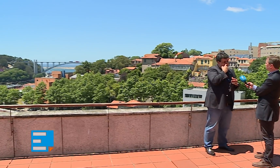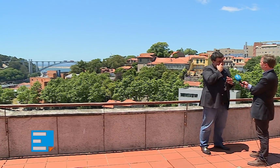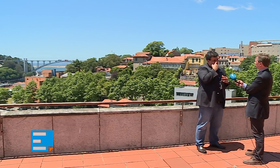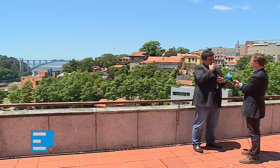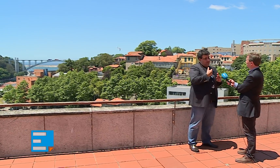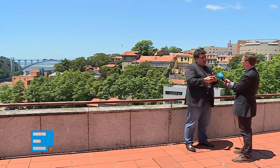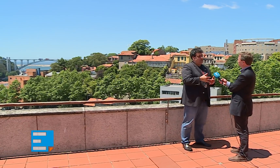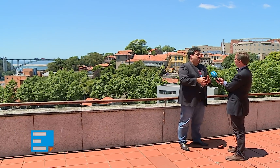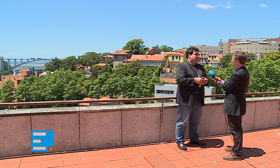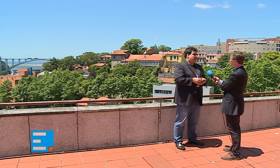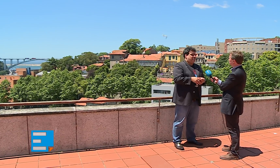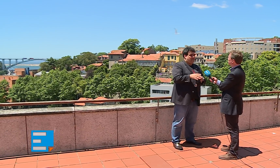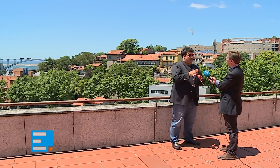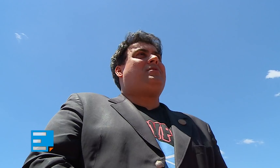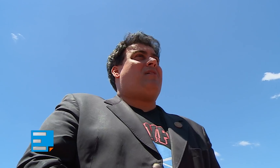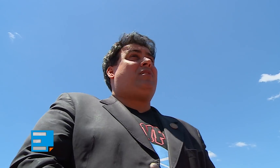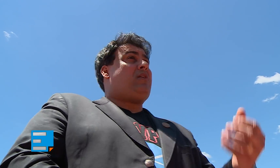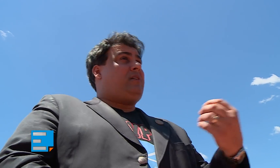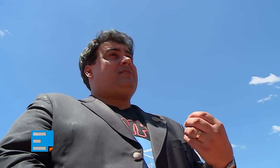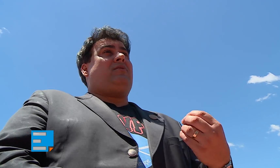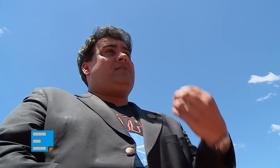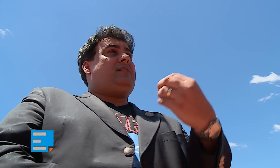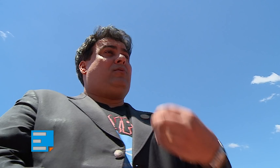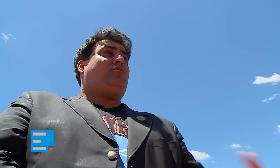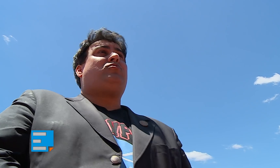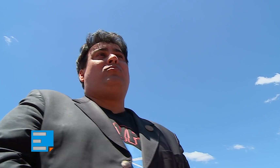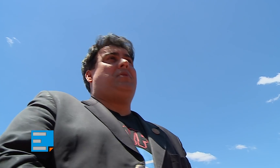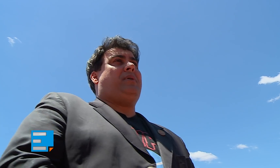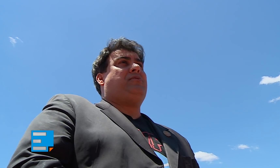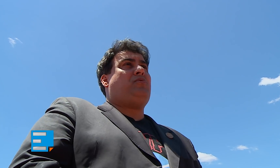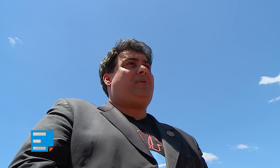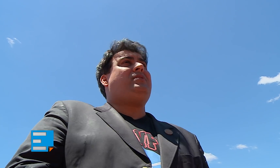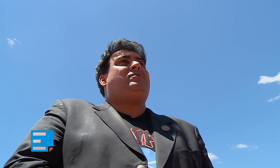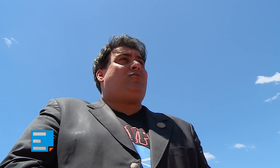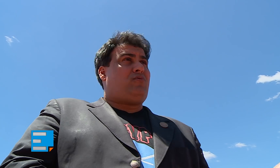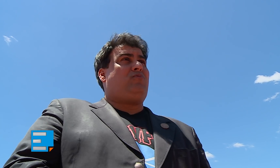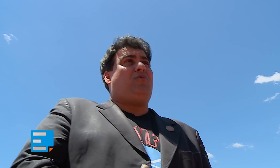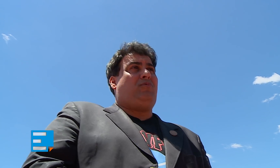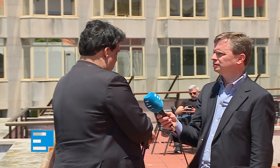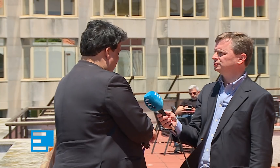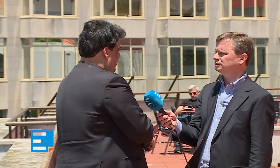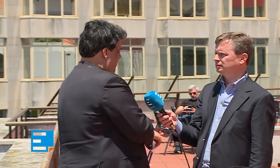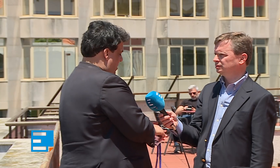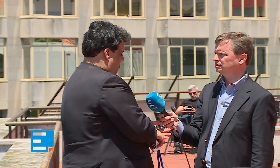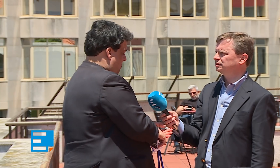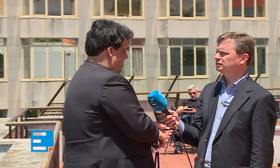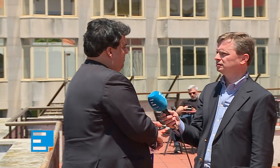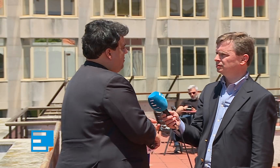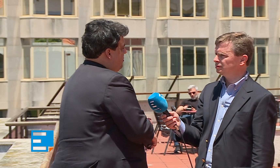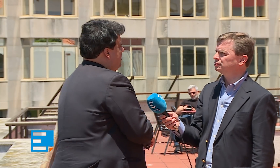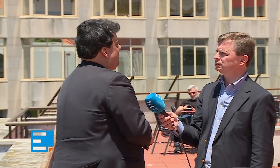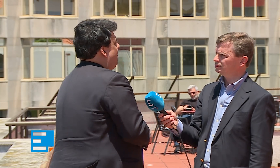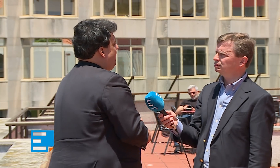a juventude e a comunicação merecem particular atenção no atual mandato do Conselho Geral Internacional.